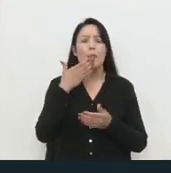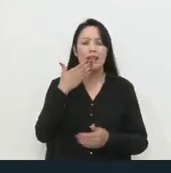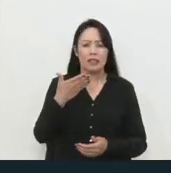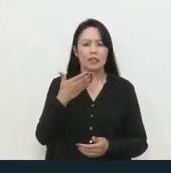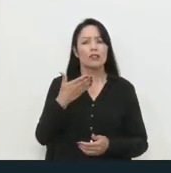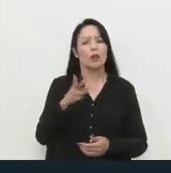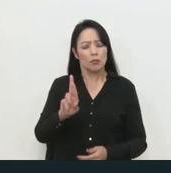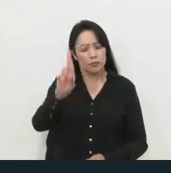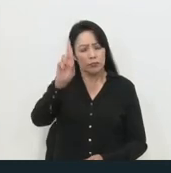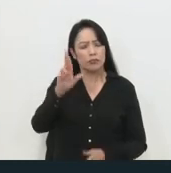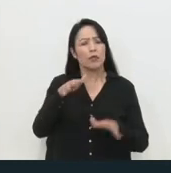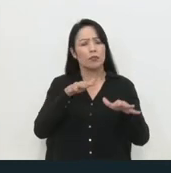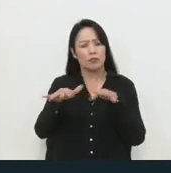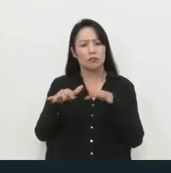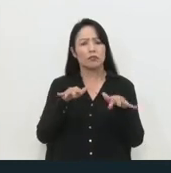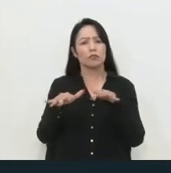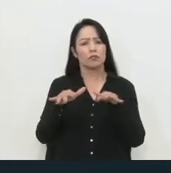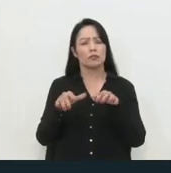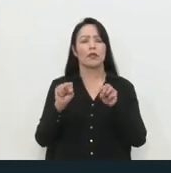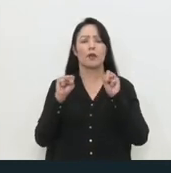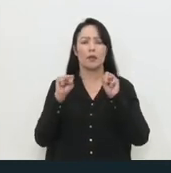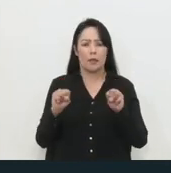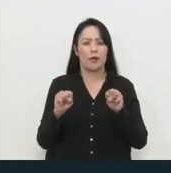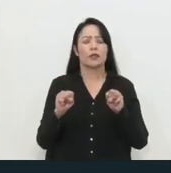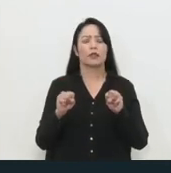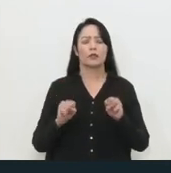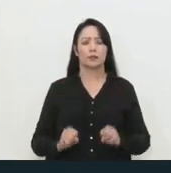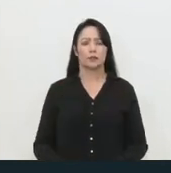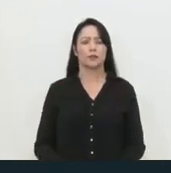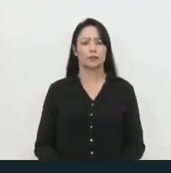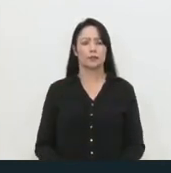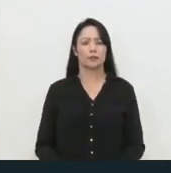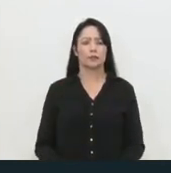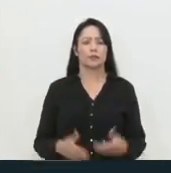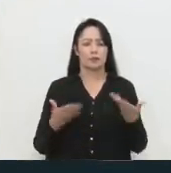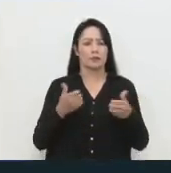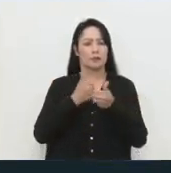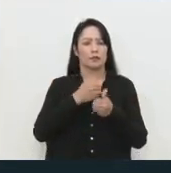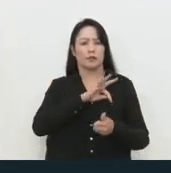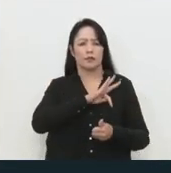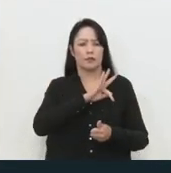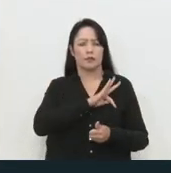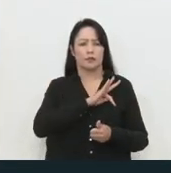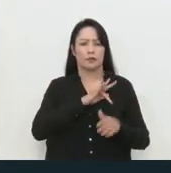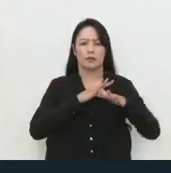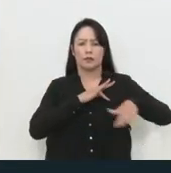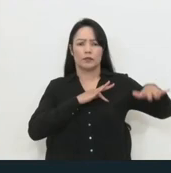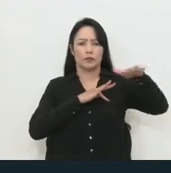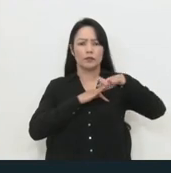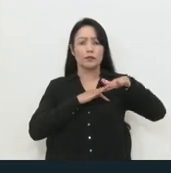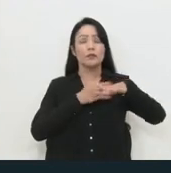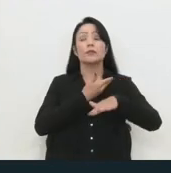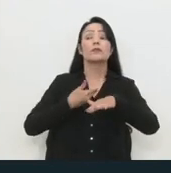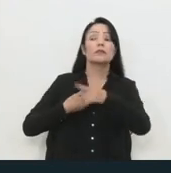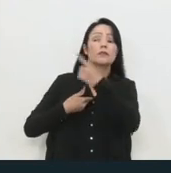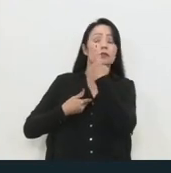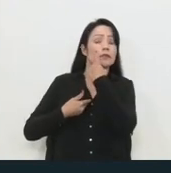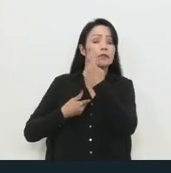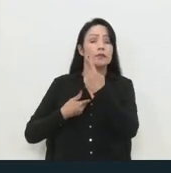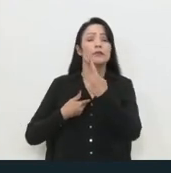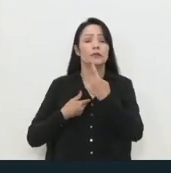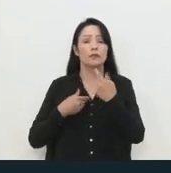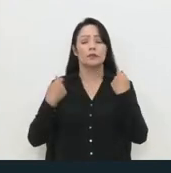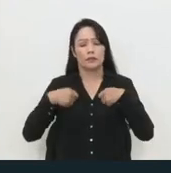esse movimento em cabeça esse movimento aqui no Alto Tietê para ver se o governador de São Paulo tem a piedade